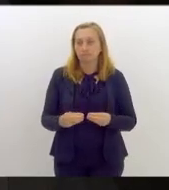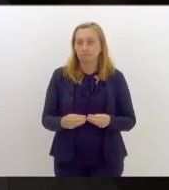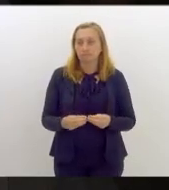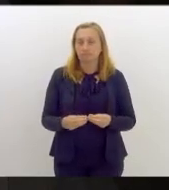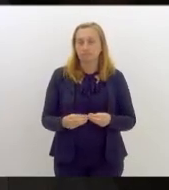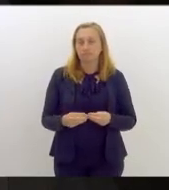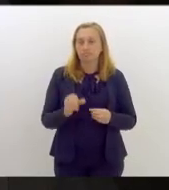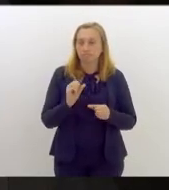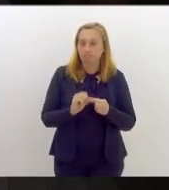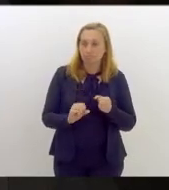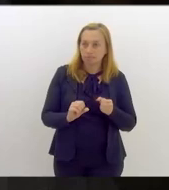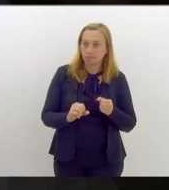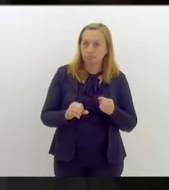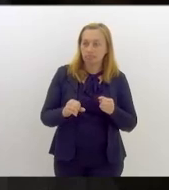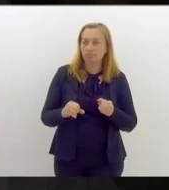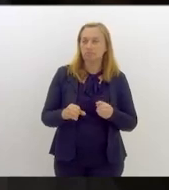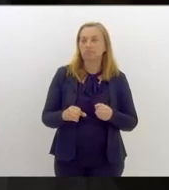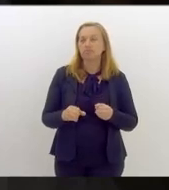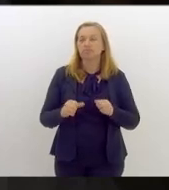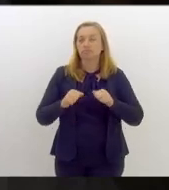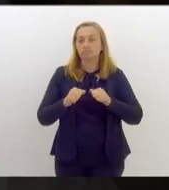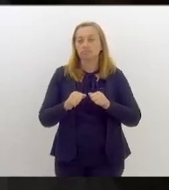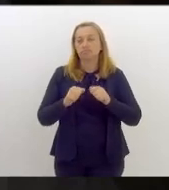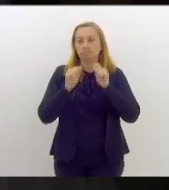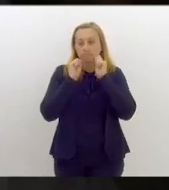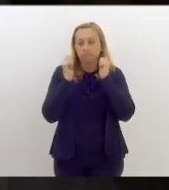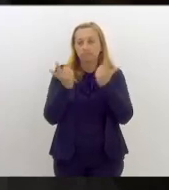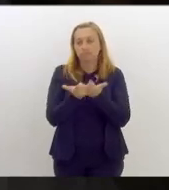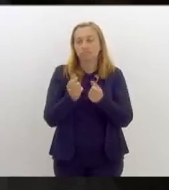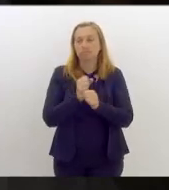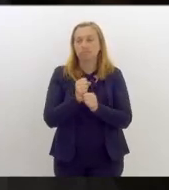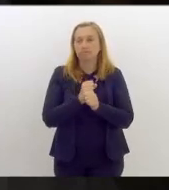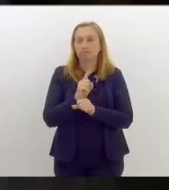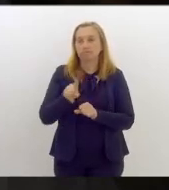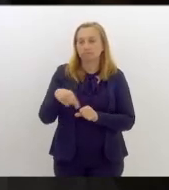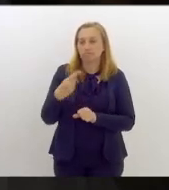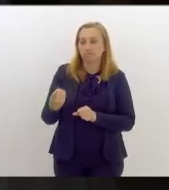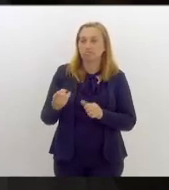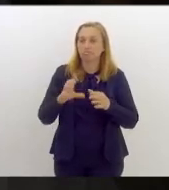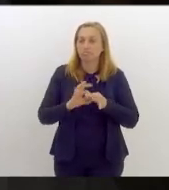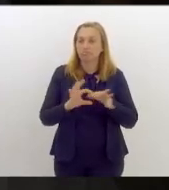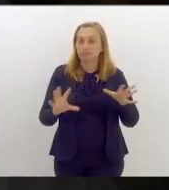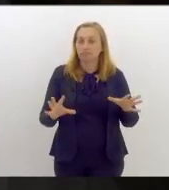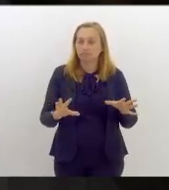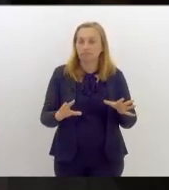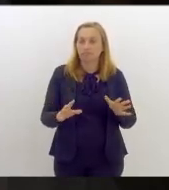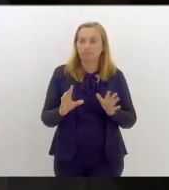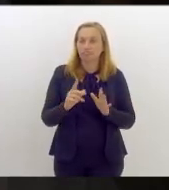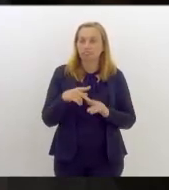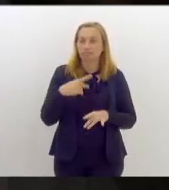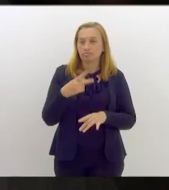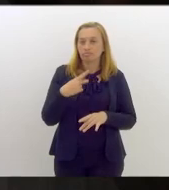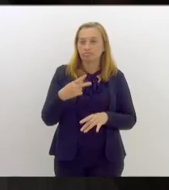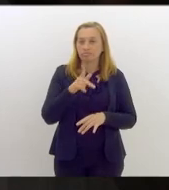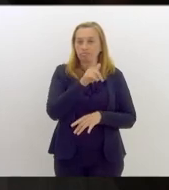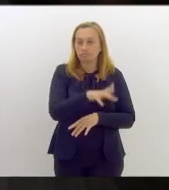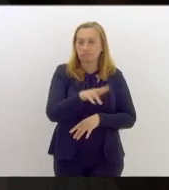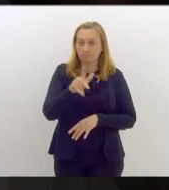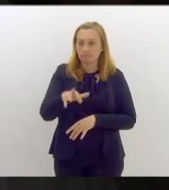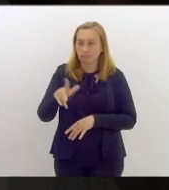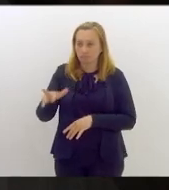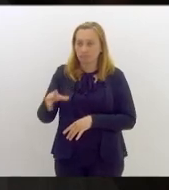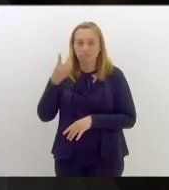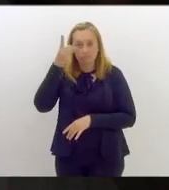se avançou e que se fez na Assembleia esse ano, e depois com a liberação da palavra aos diversos